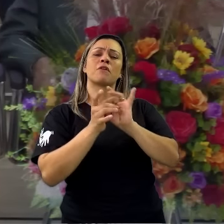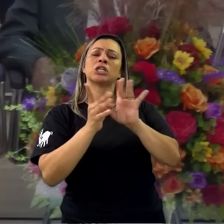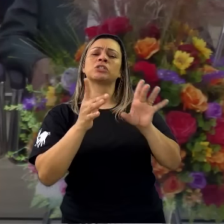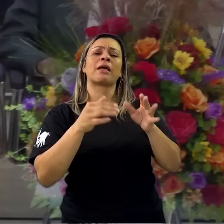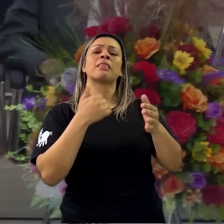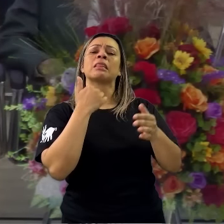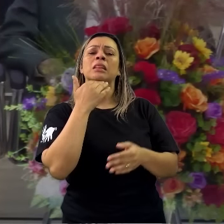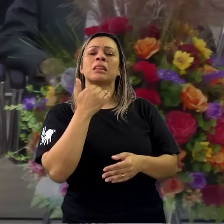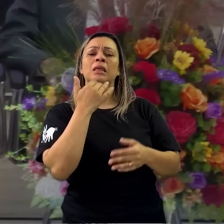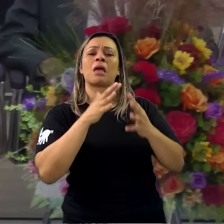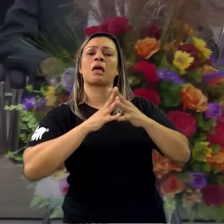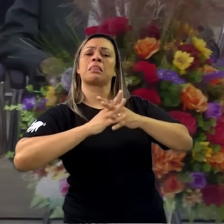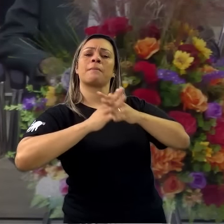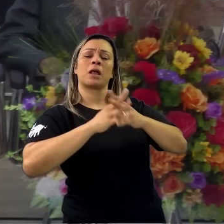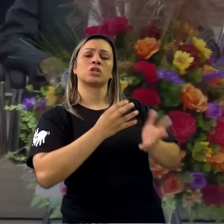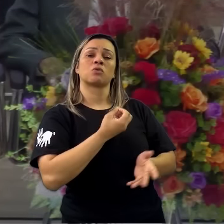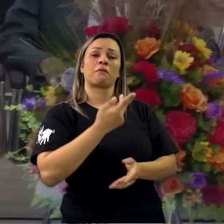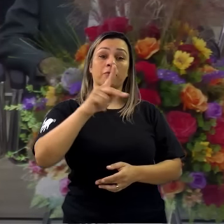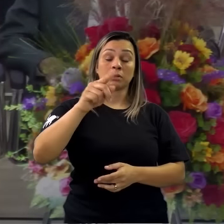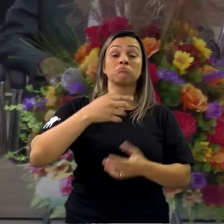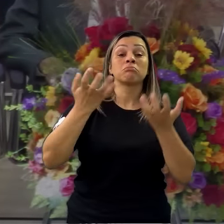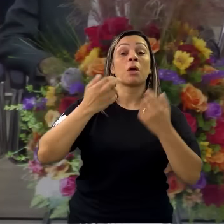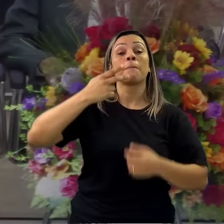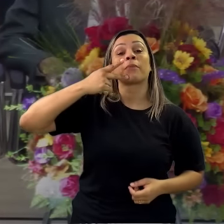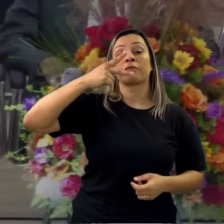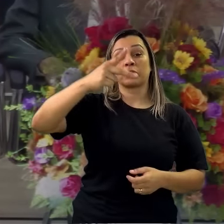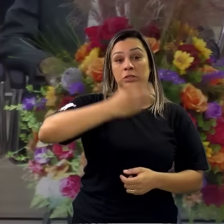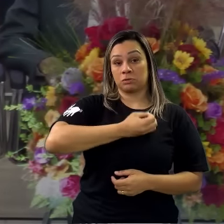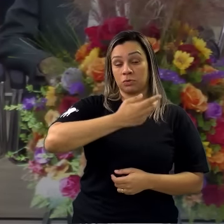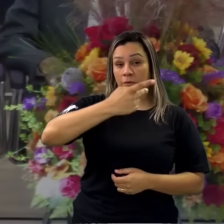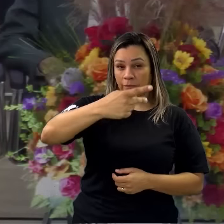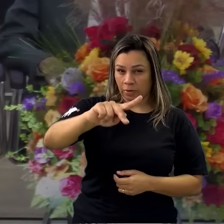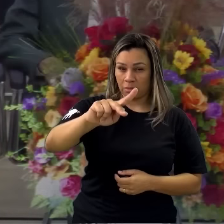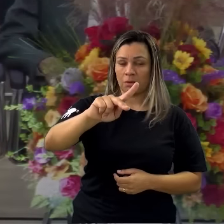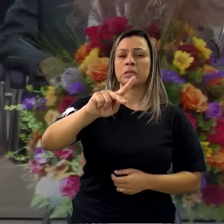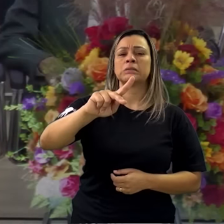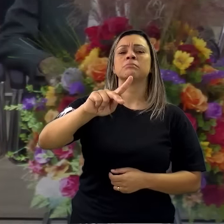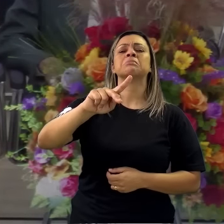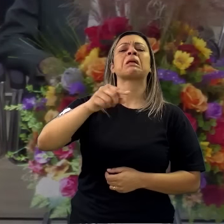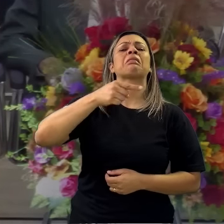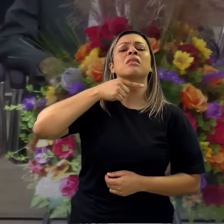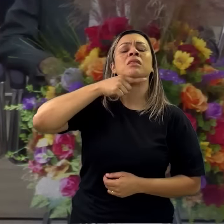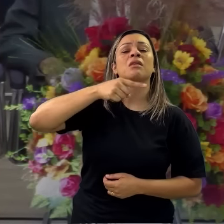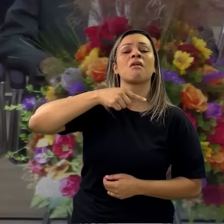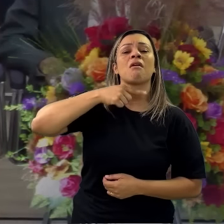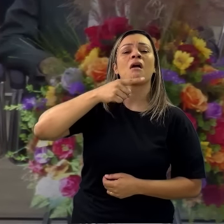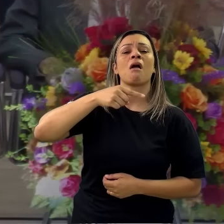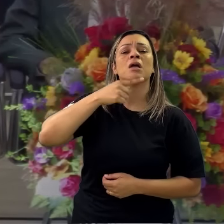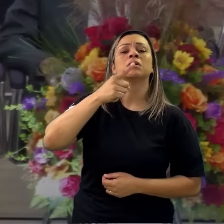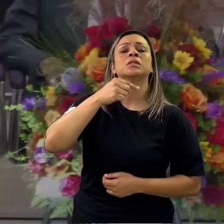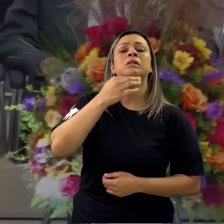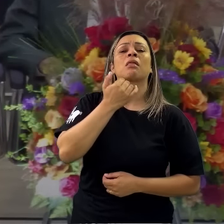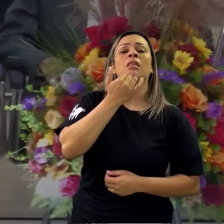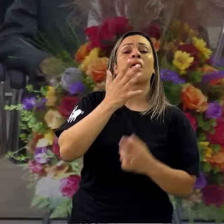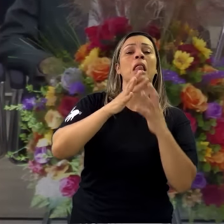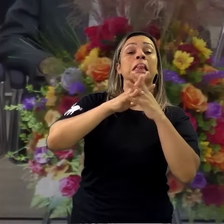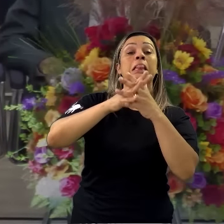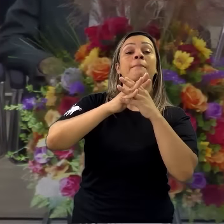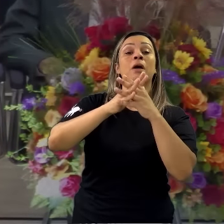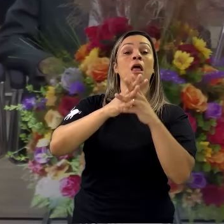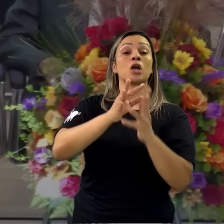boca de Deus para você para tua casa e principalmente pra chamada de Deus na tua vida nada e nem ninguém vai impedir o que Deus tem